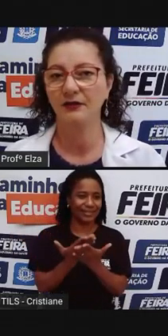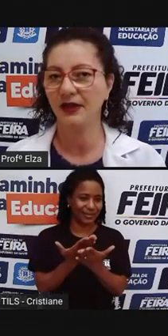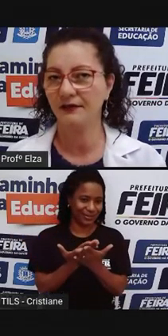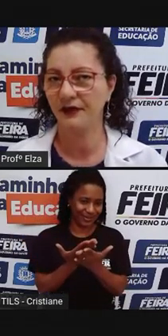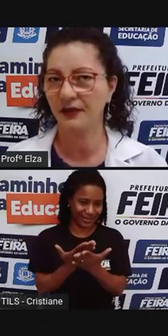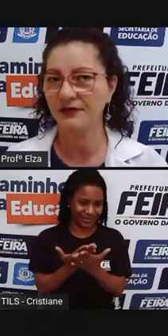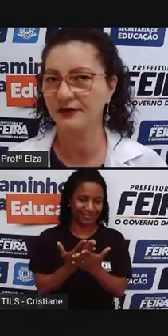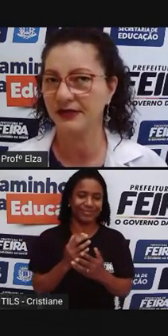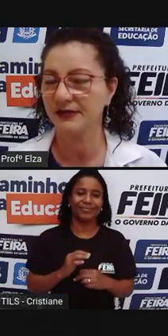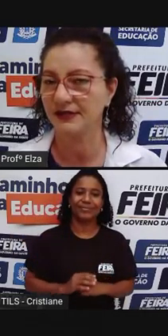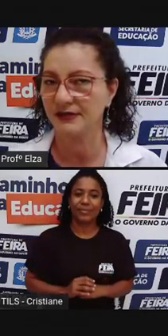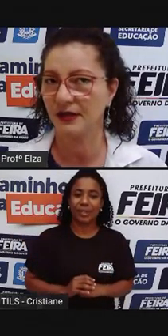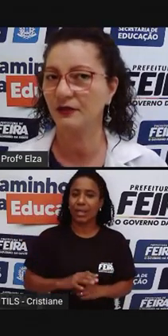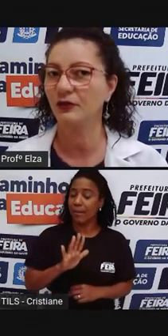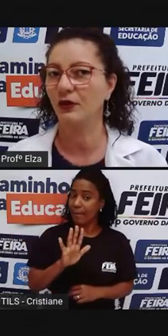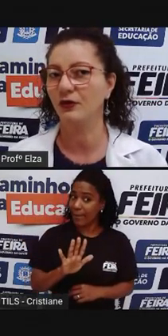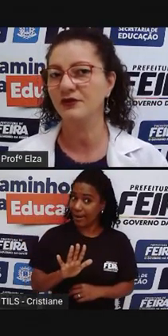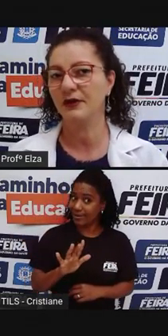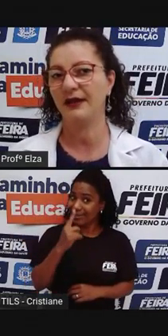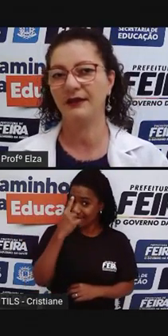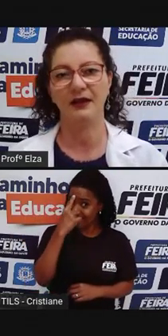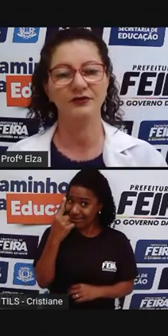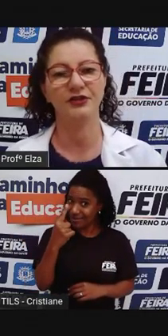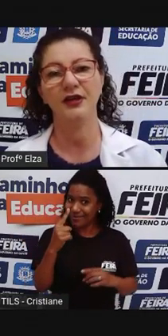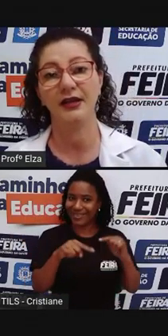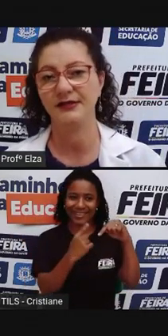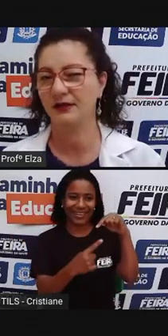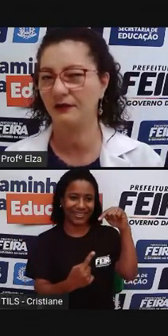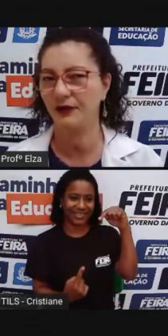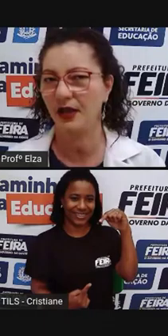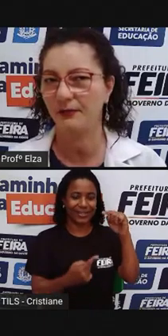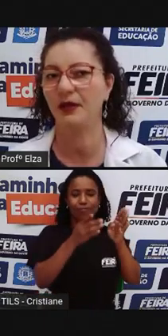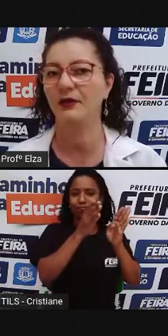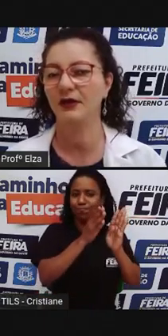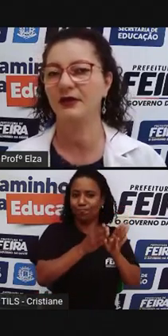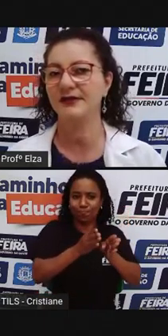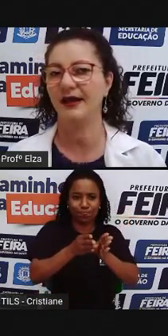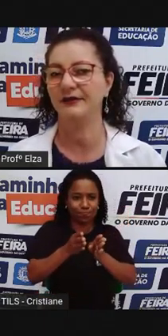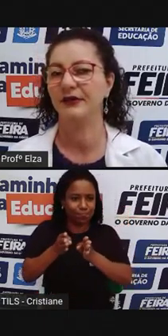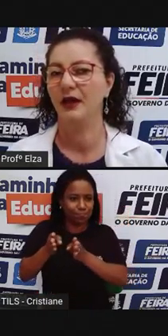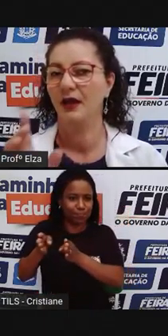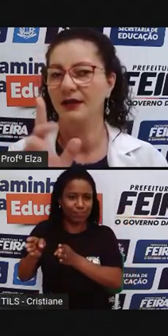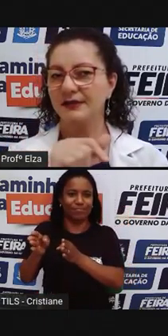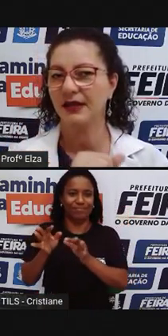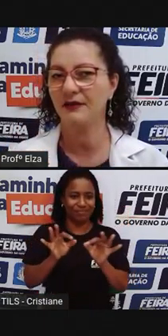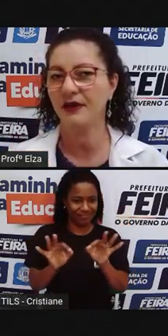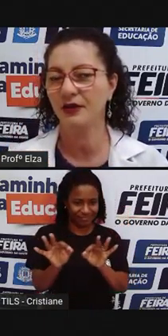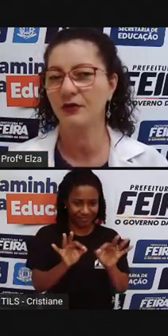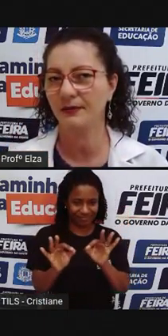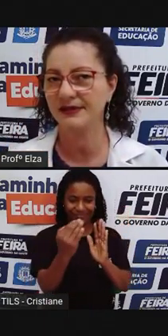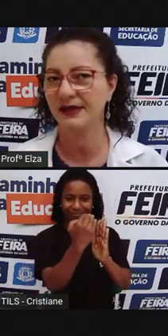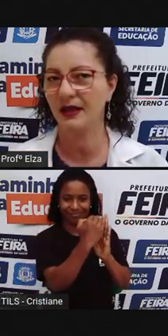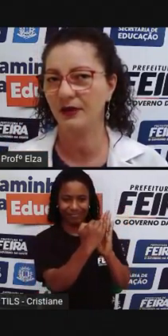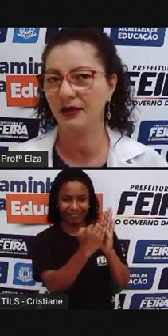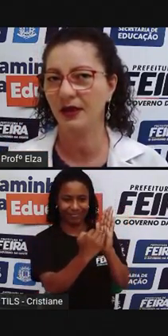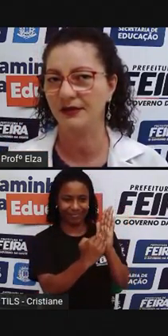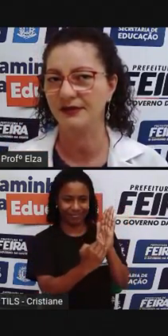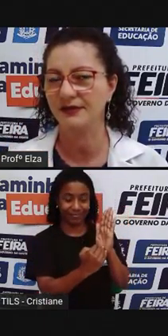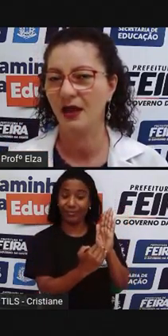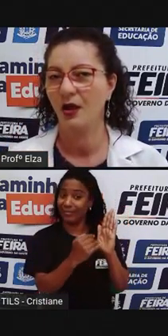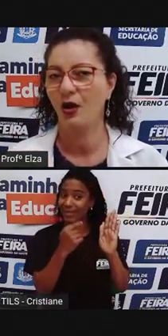Mas não devemos nos esquecer do nosso caderno de inglês, que tem que ficar bem organizado. Escreva aí o cabeçalho